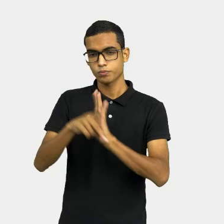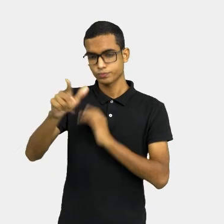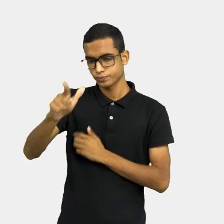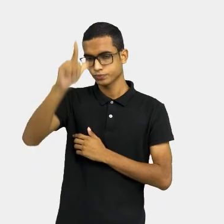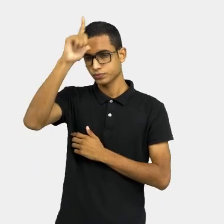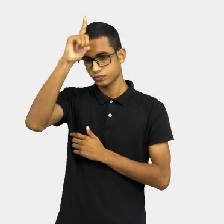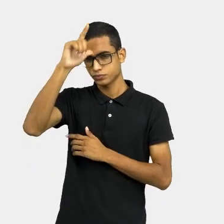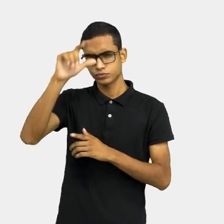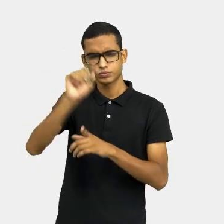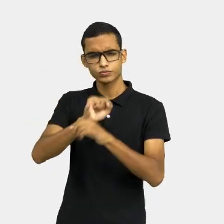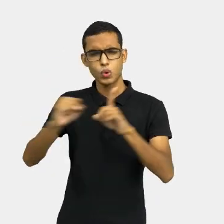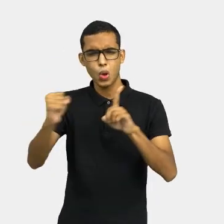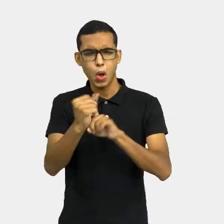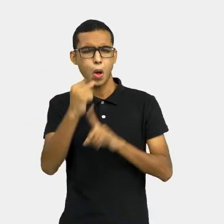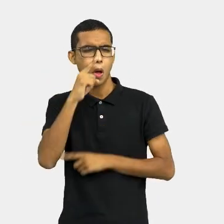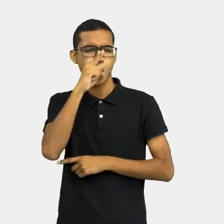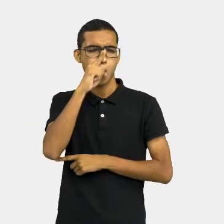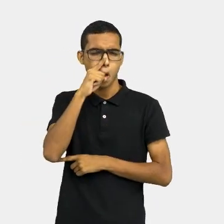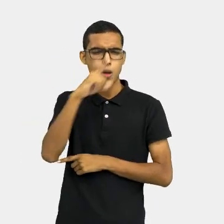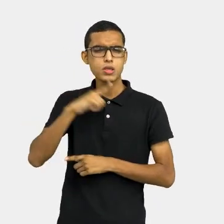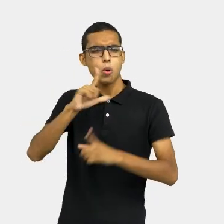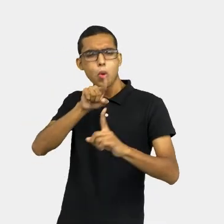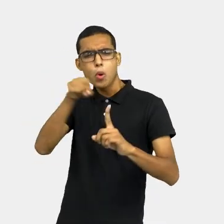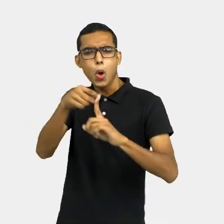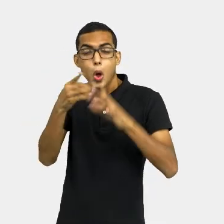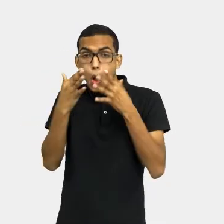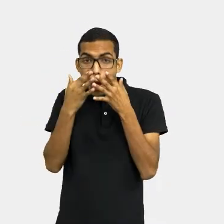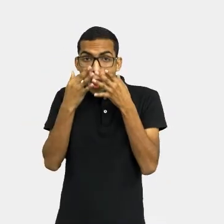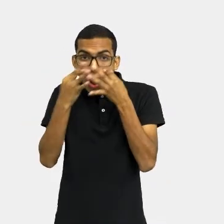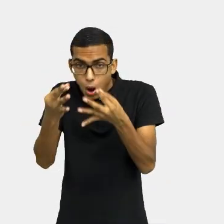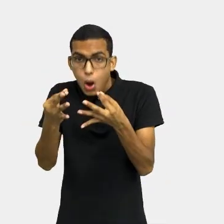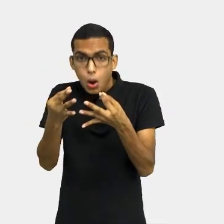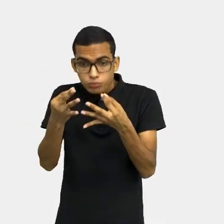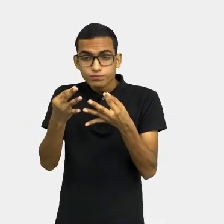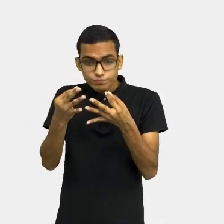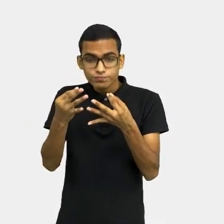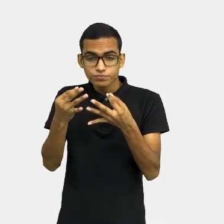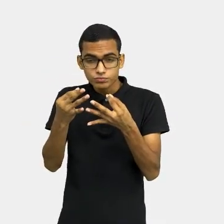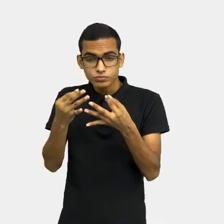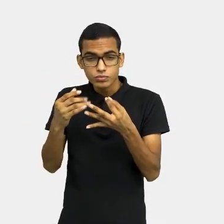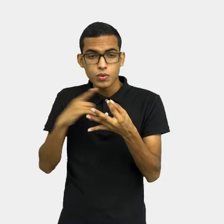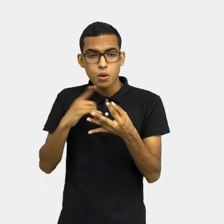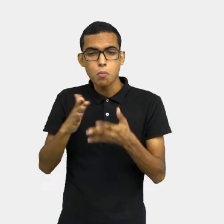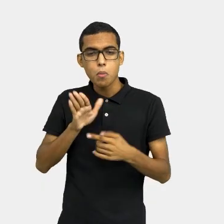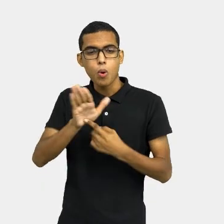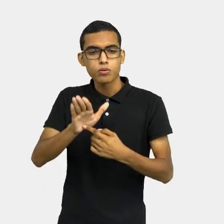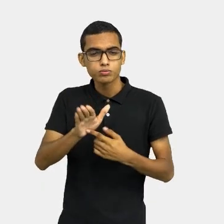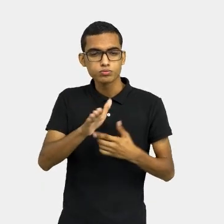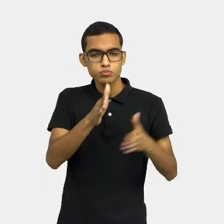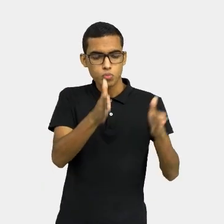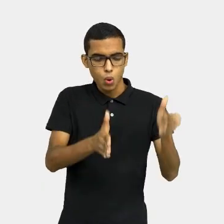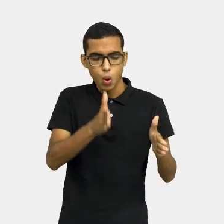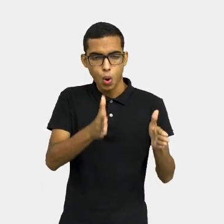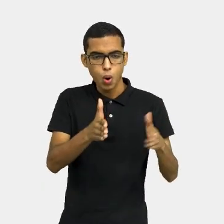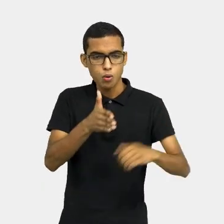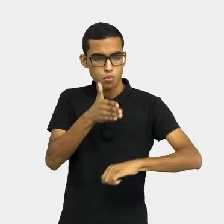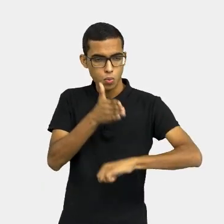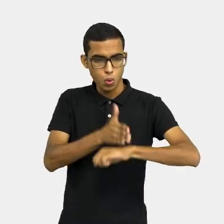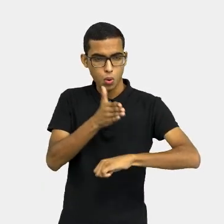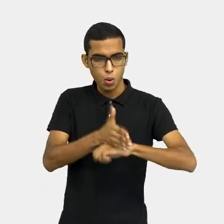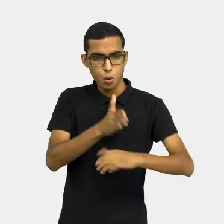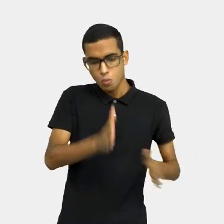risco, tinha por objetivo alertar para a passagem da